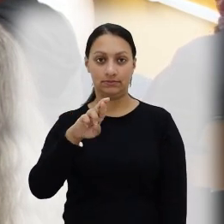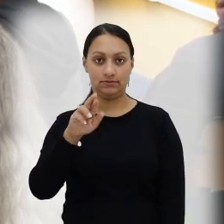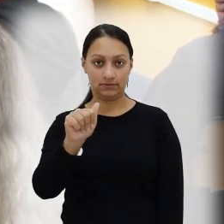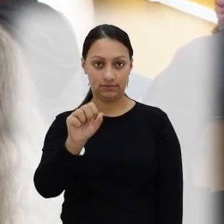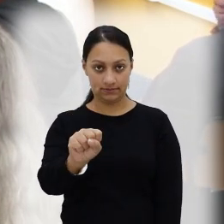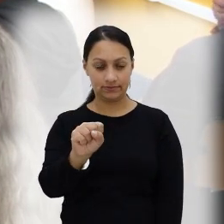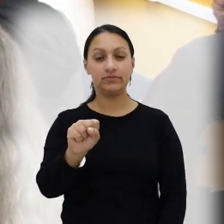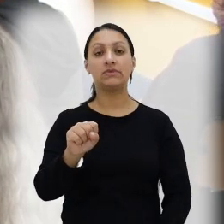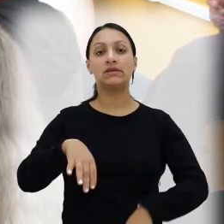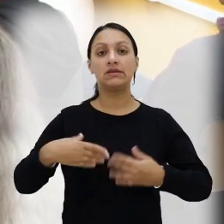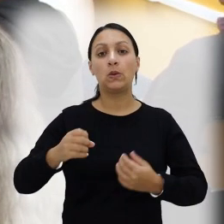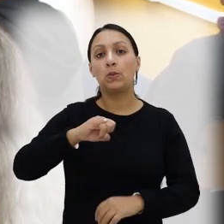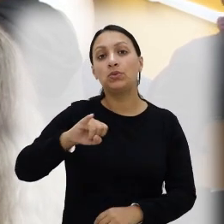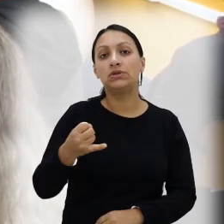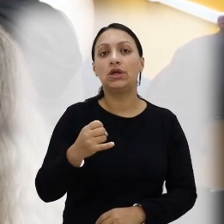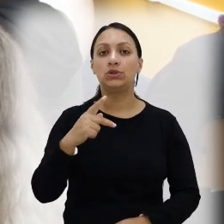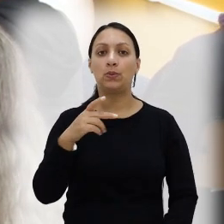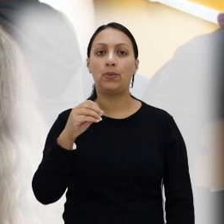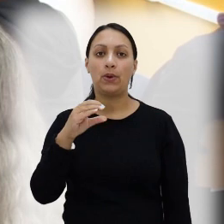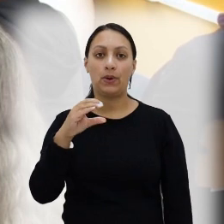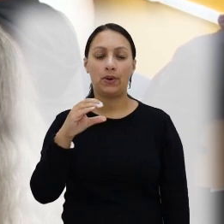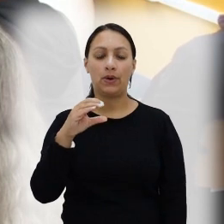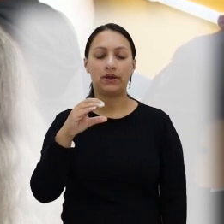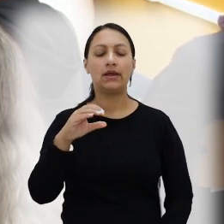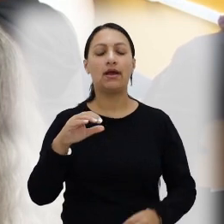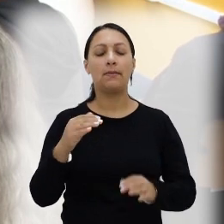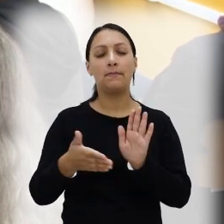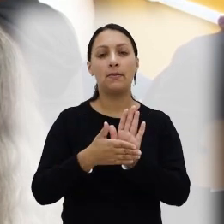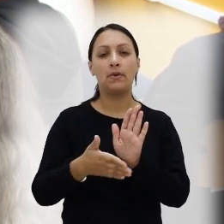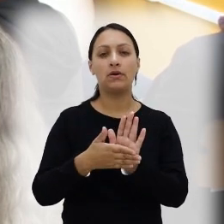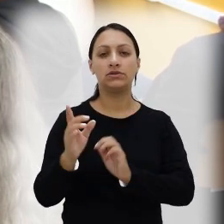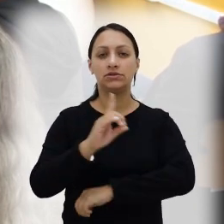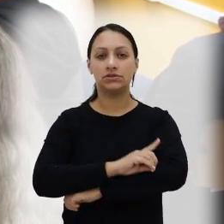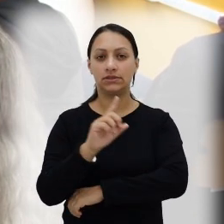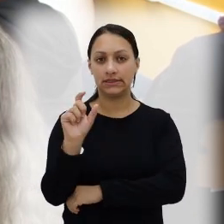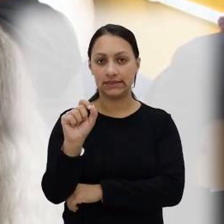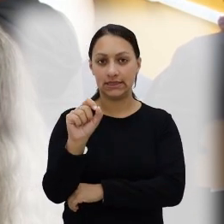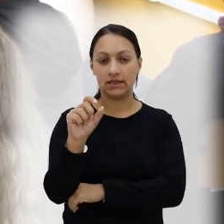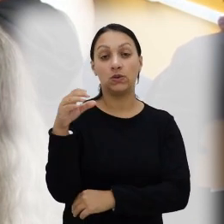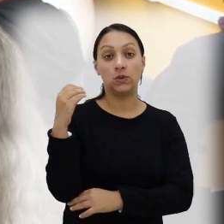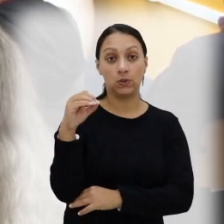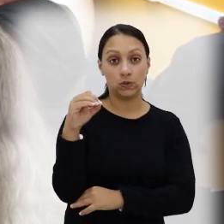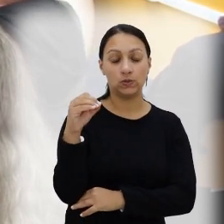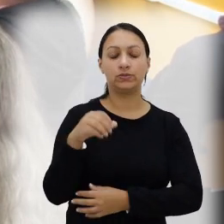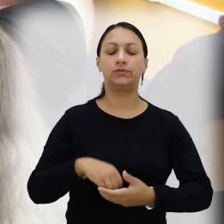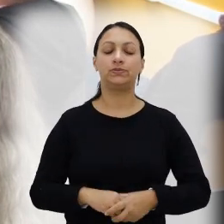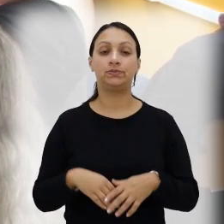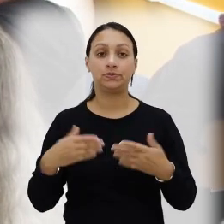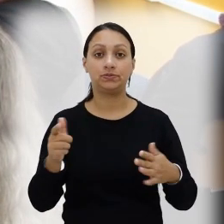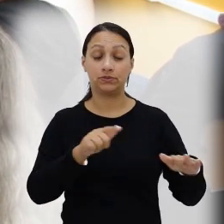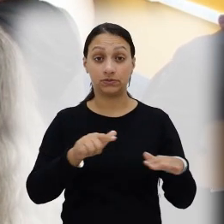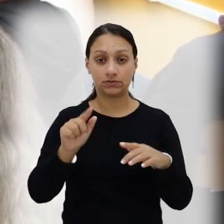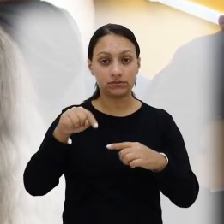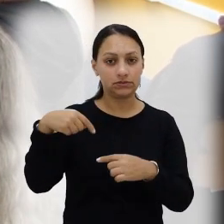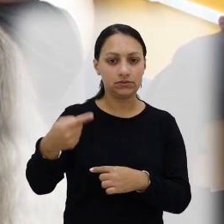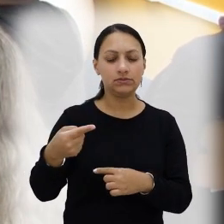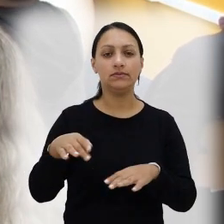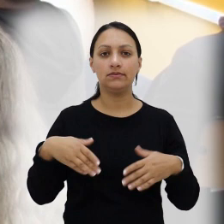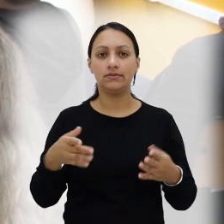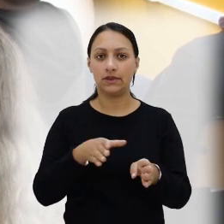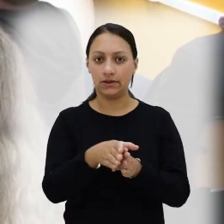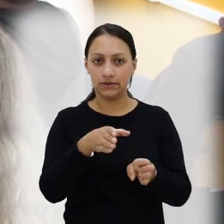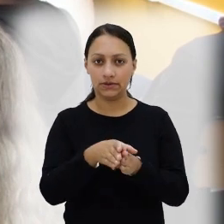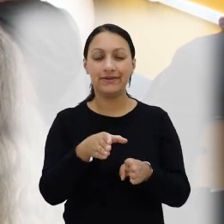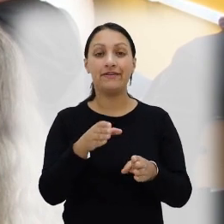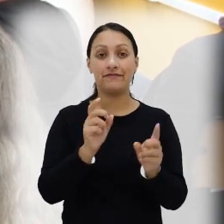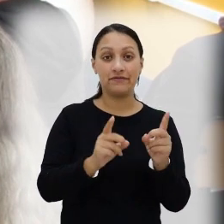A janela de POC fica proposta para o dia 10 de outubro. Então, é na semana seguinte as mentorias de venda.